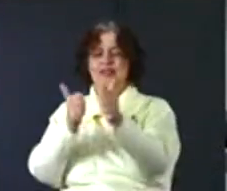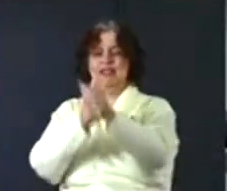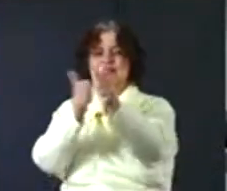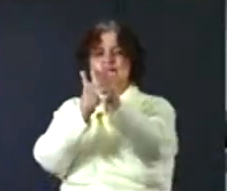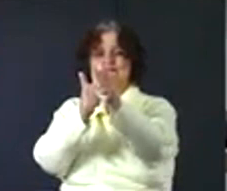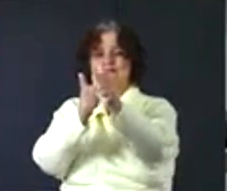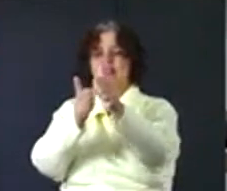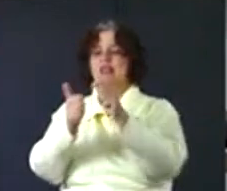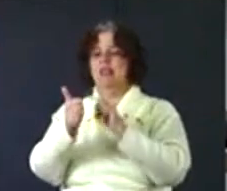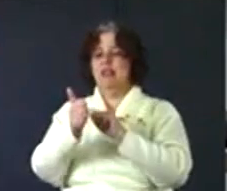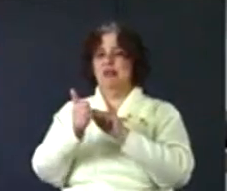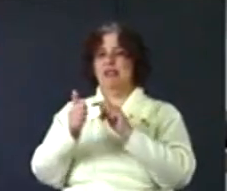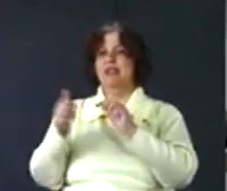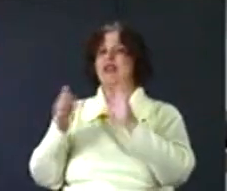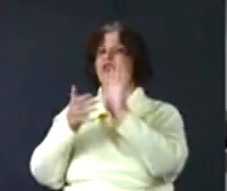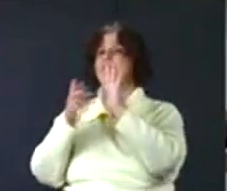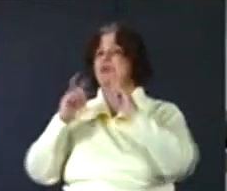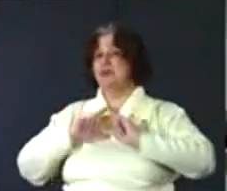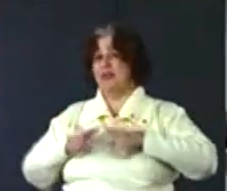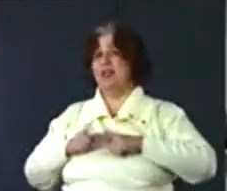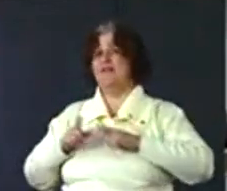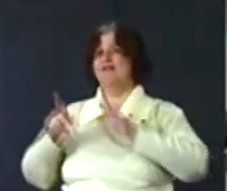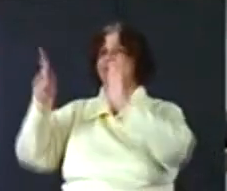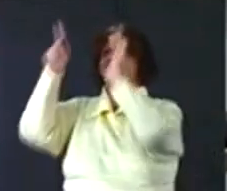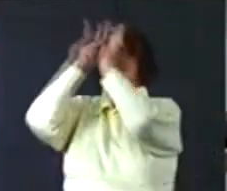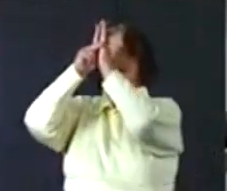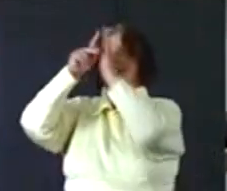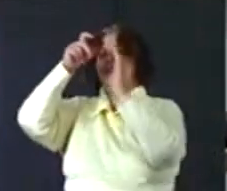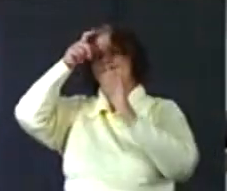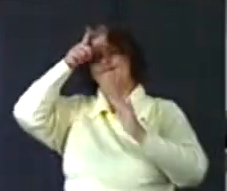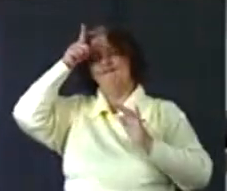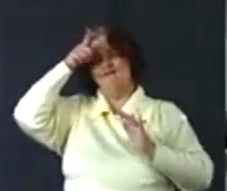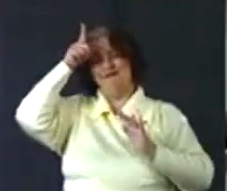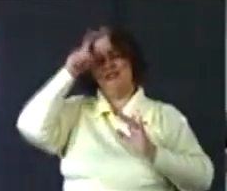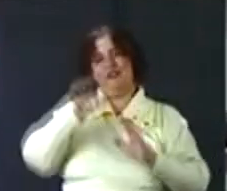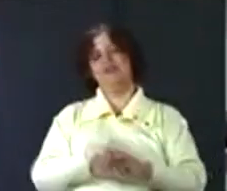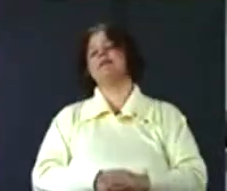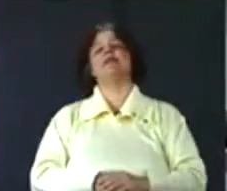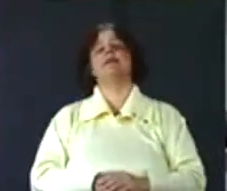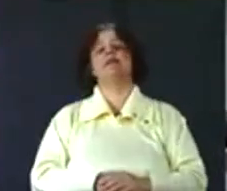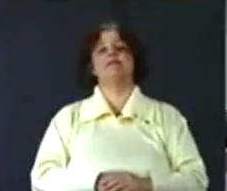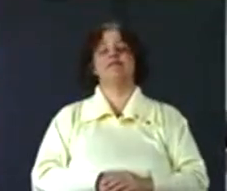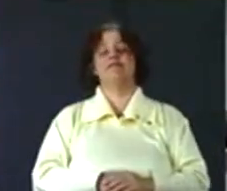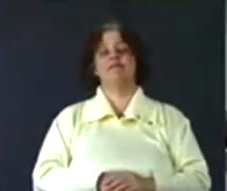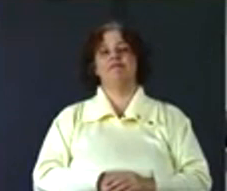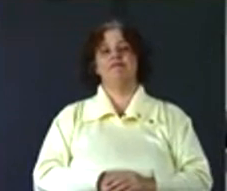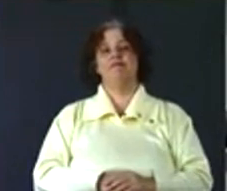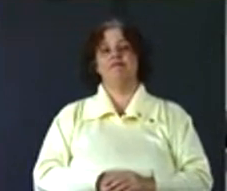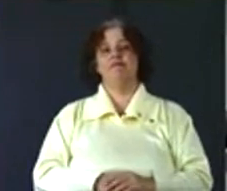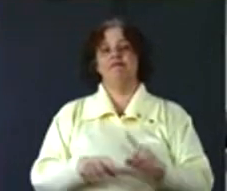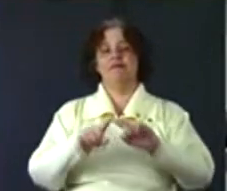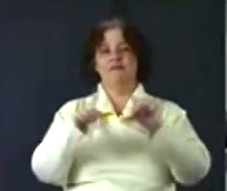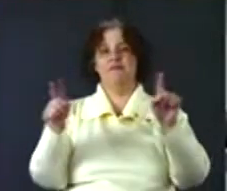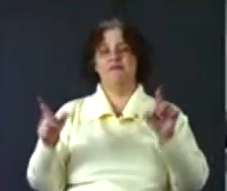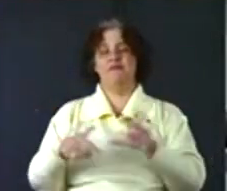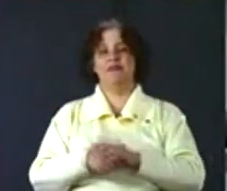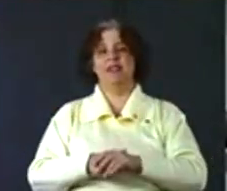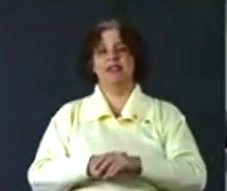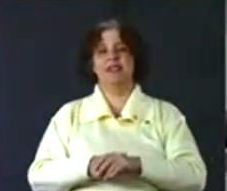O Senhor Jesus não está alheio ao que tem acontecido na face da terra com a